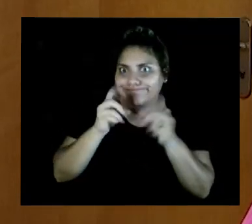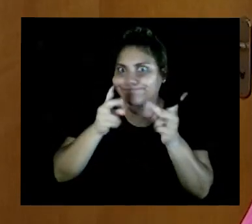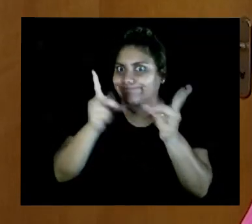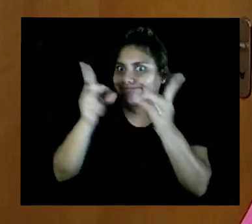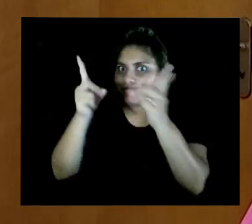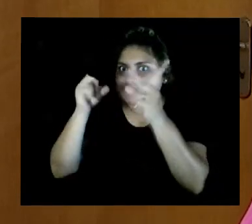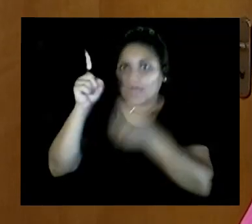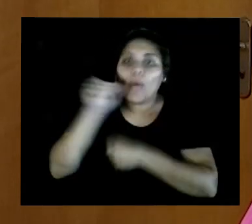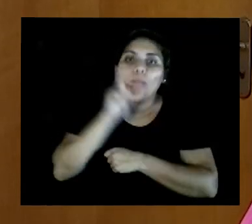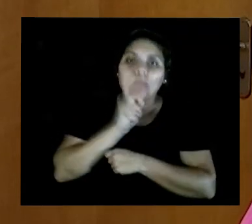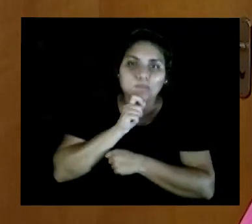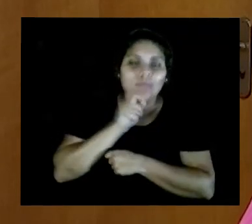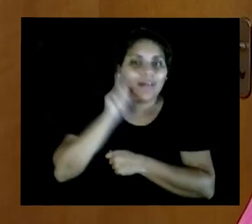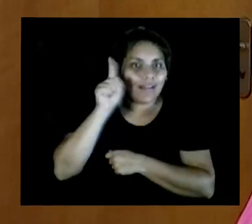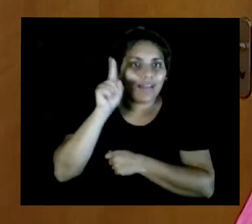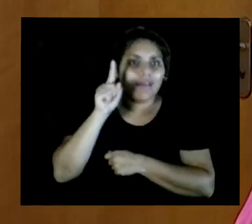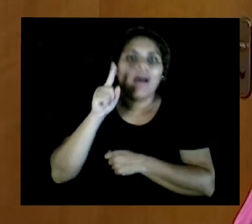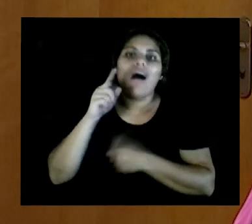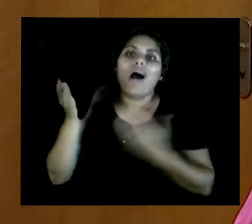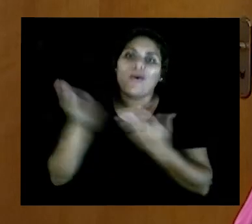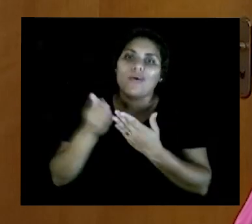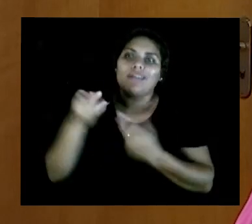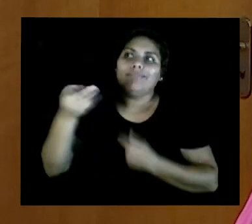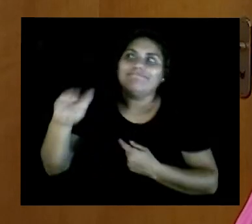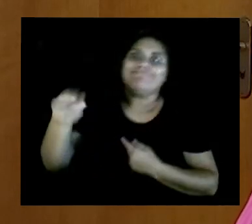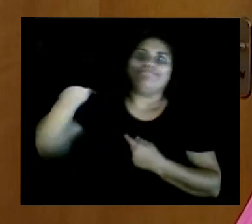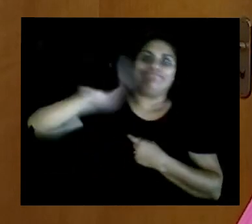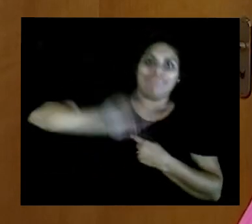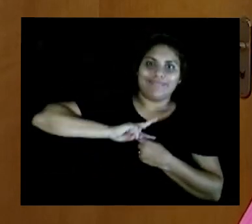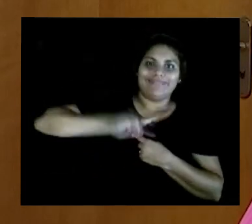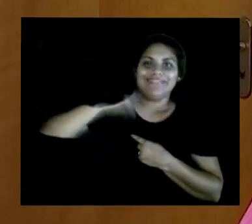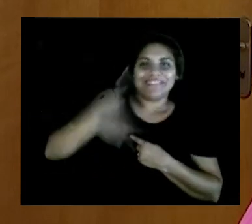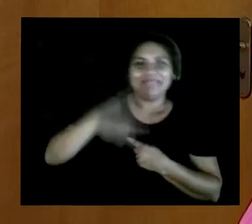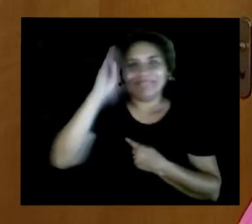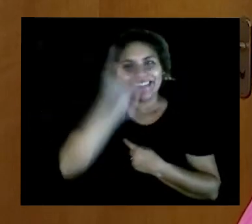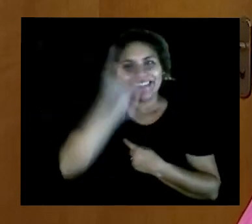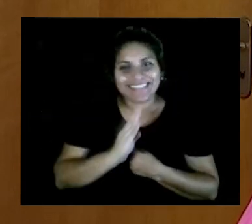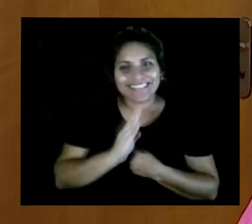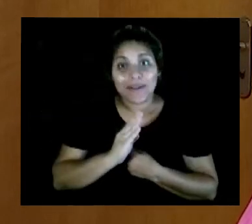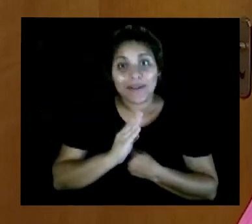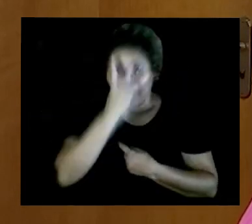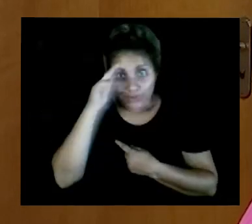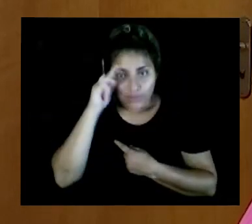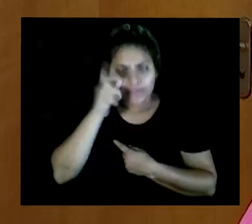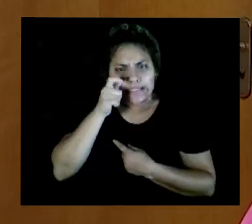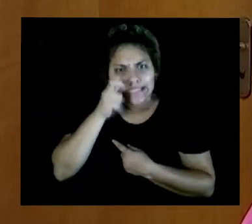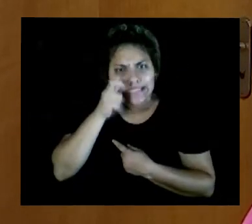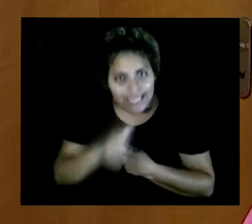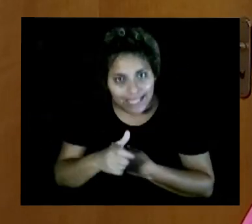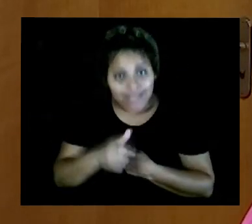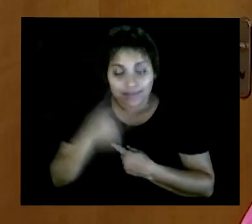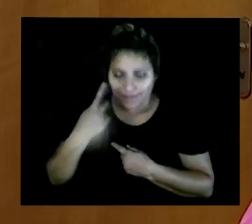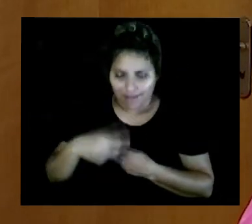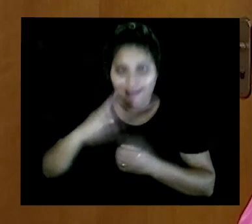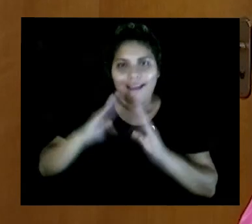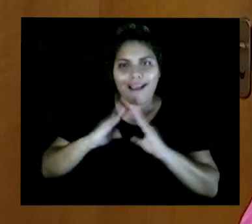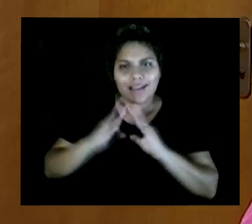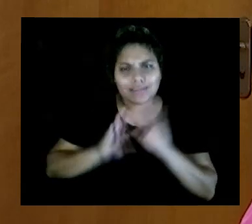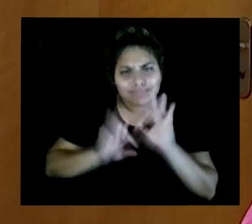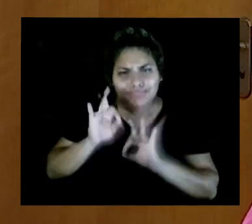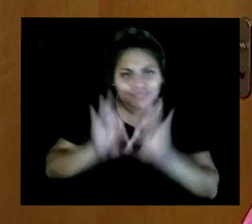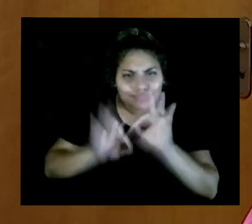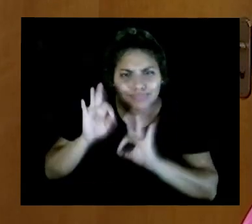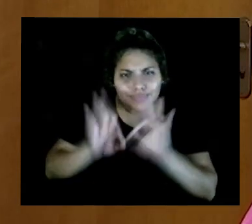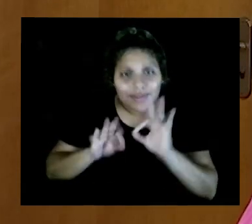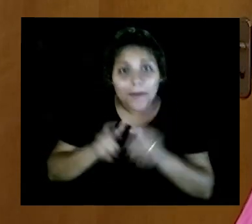artesanais no mundo hoje, e que se repete aqui no Brasil. A pessoa se interessa por fazer cerveja em casa. Alguns